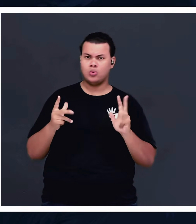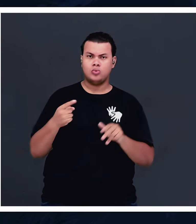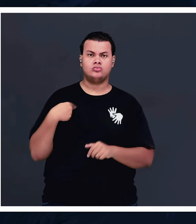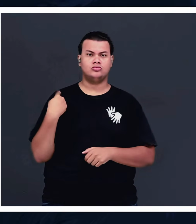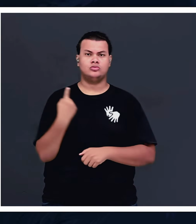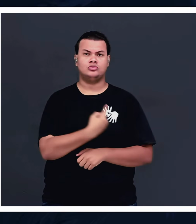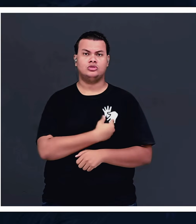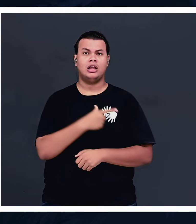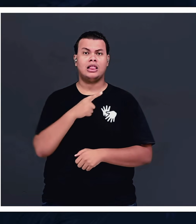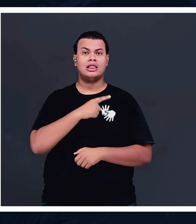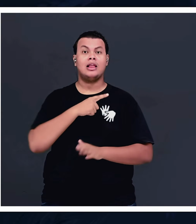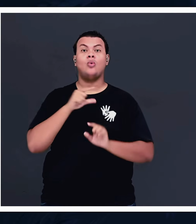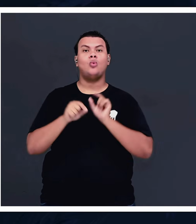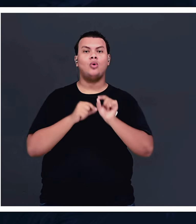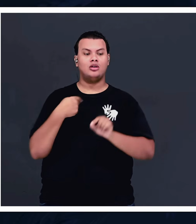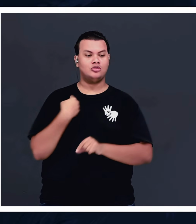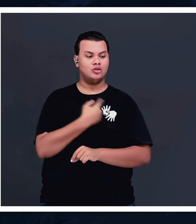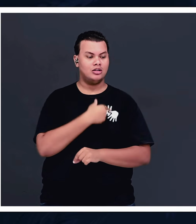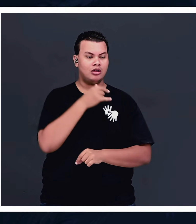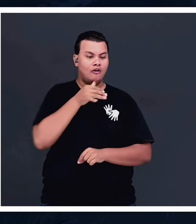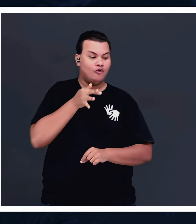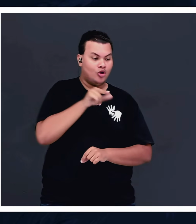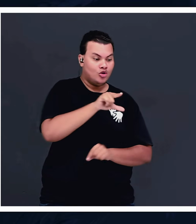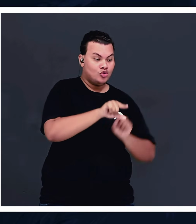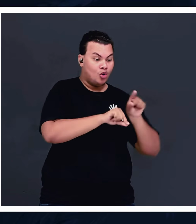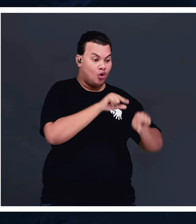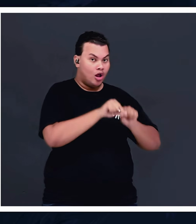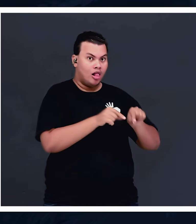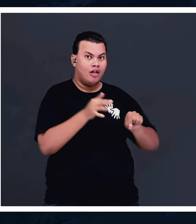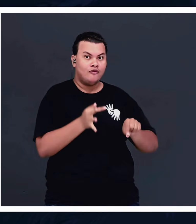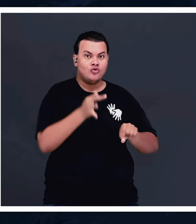somos as nossas escolhas.